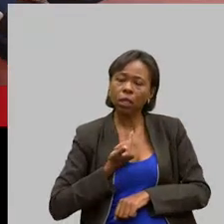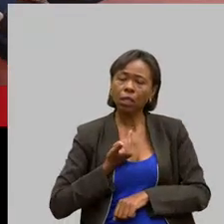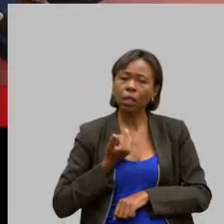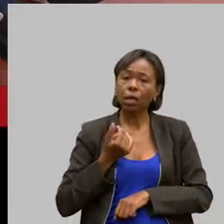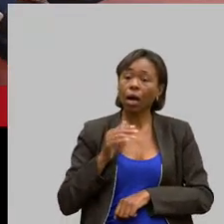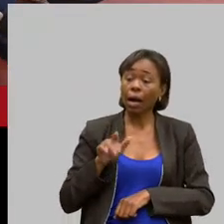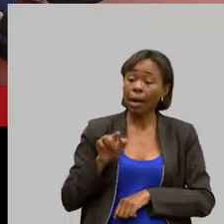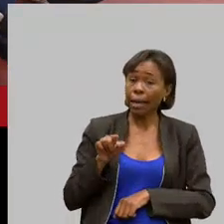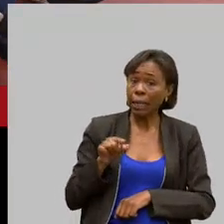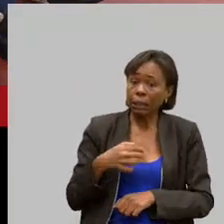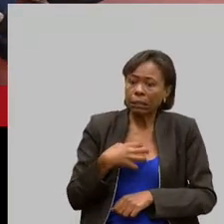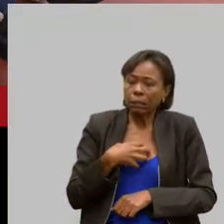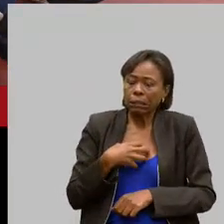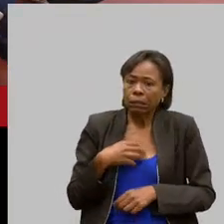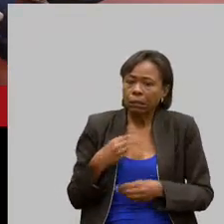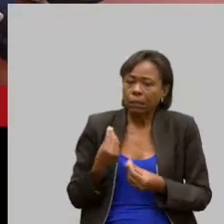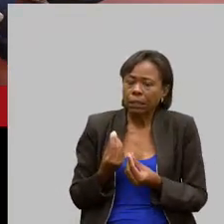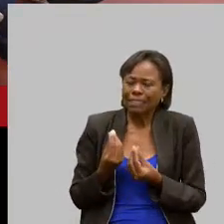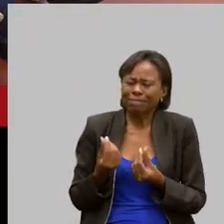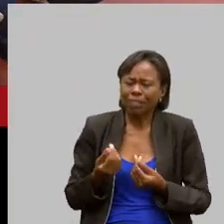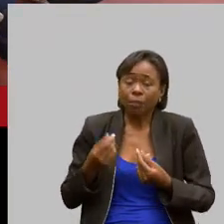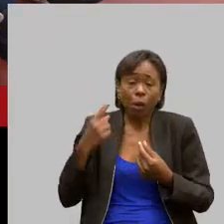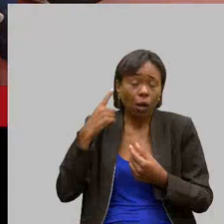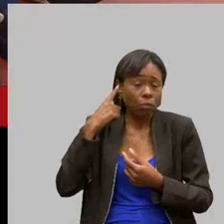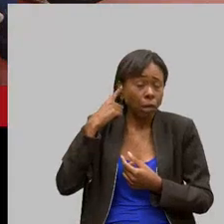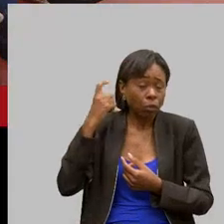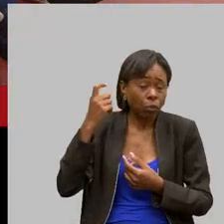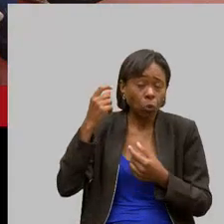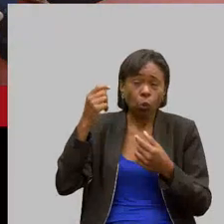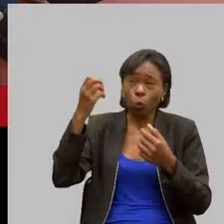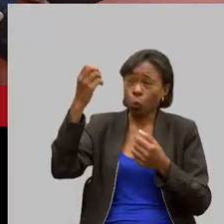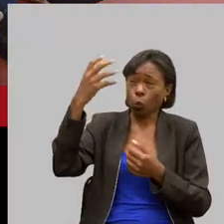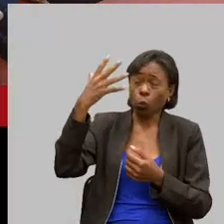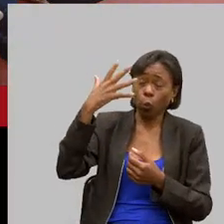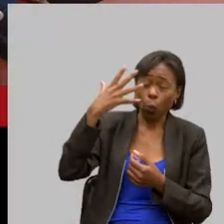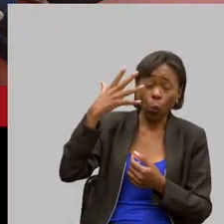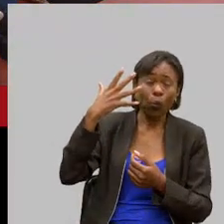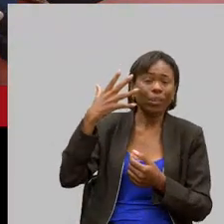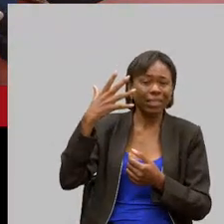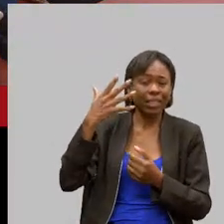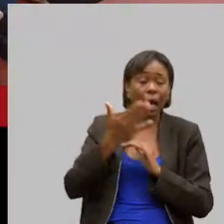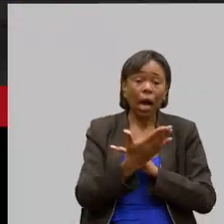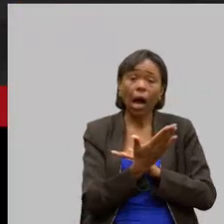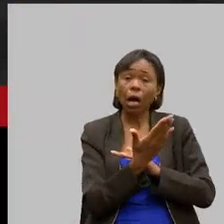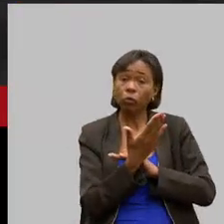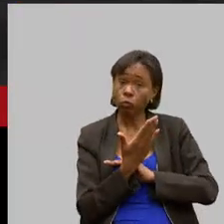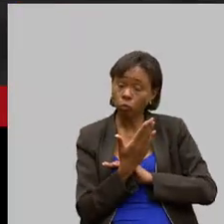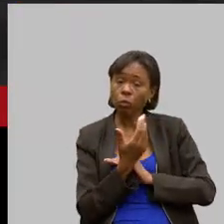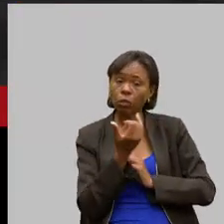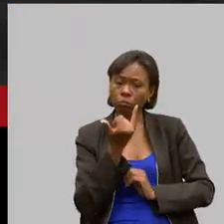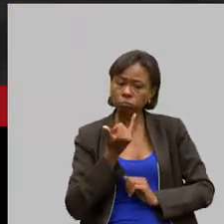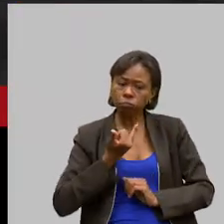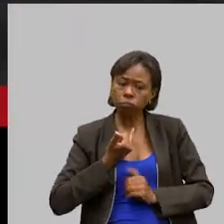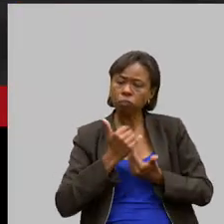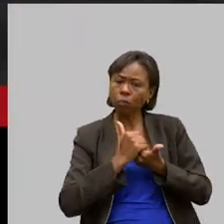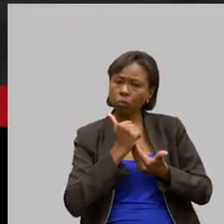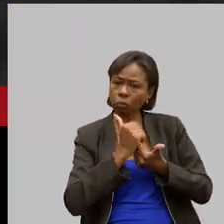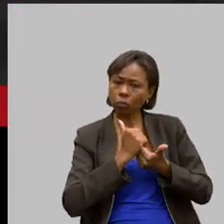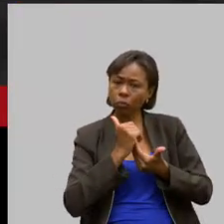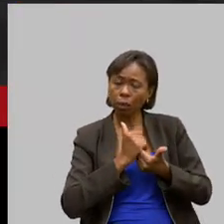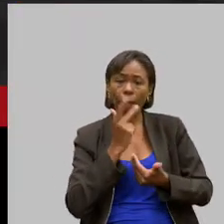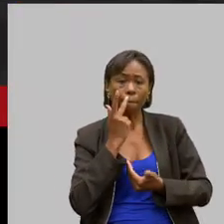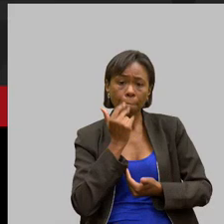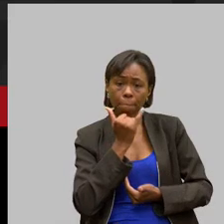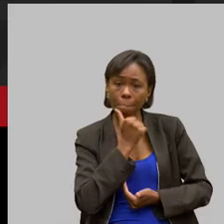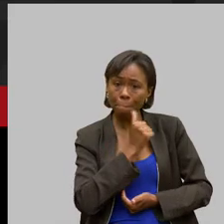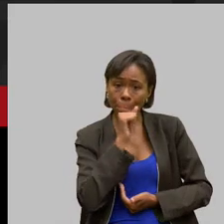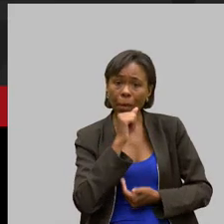direto não deitar a cadeira às vezes experiências prévias que não foram bem sucedidas né os pais trazem e